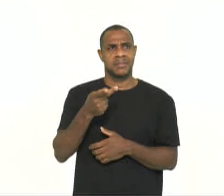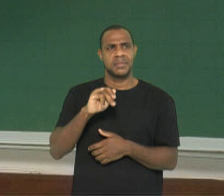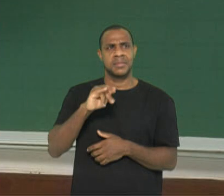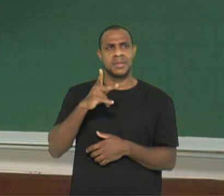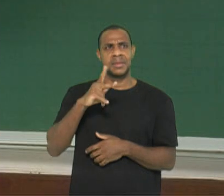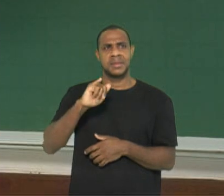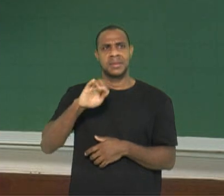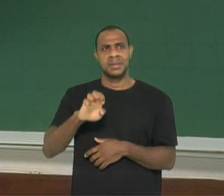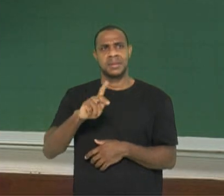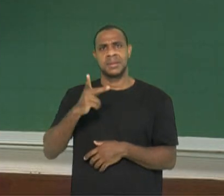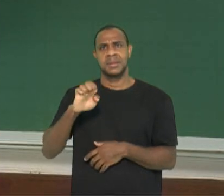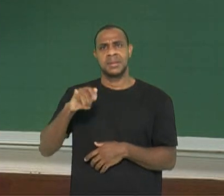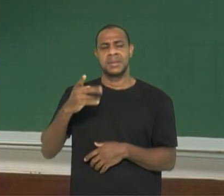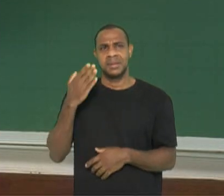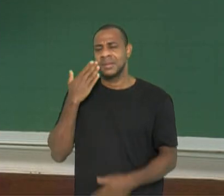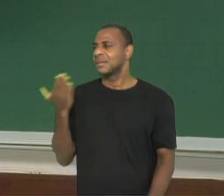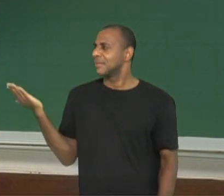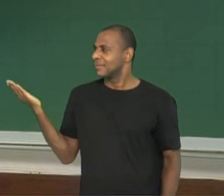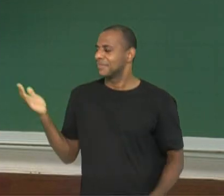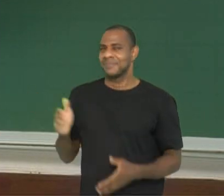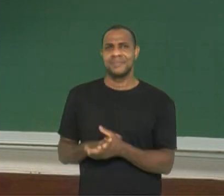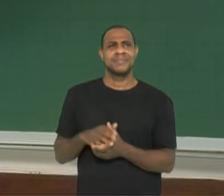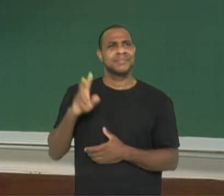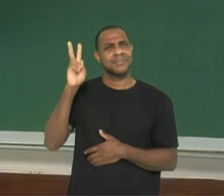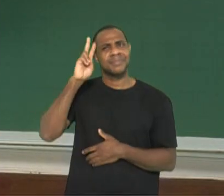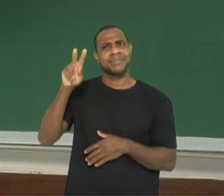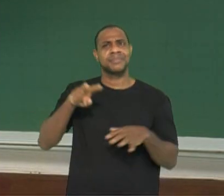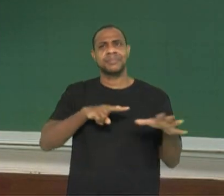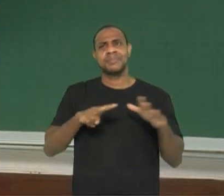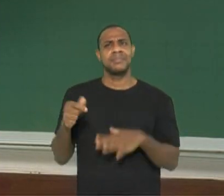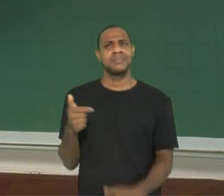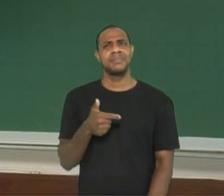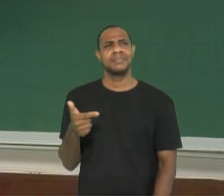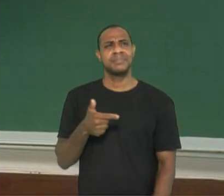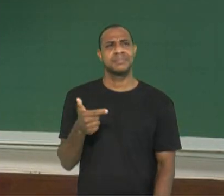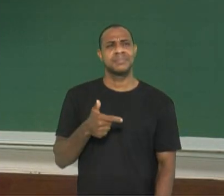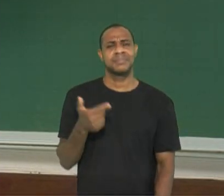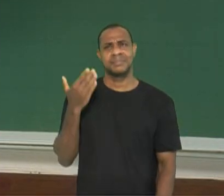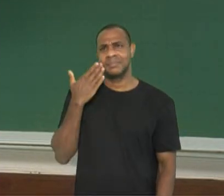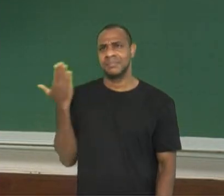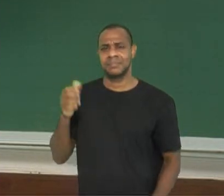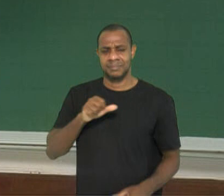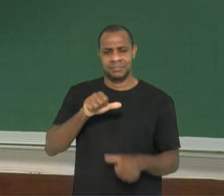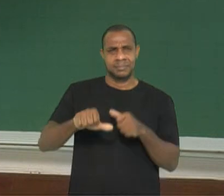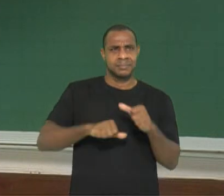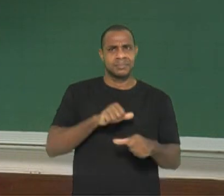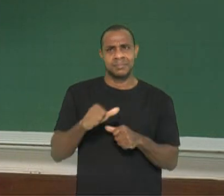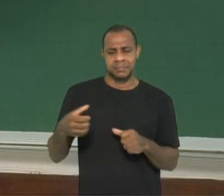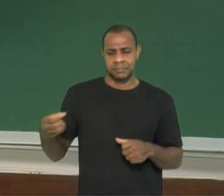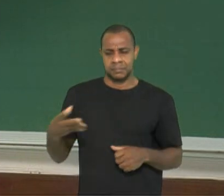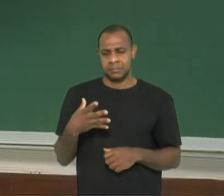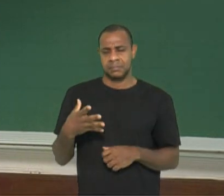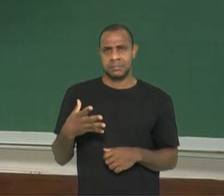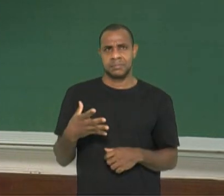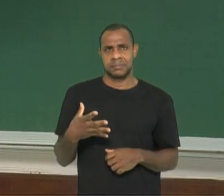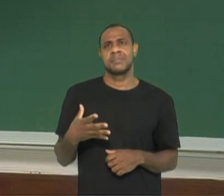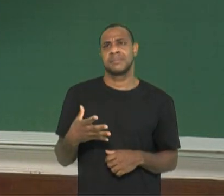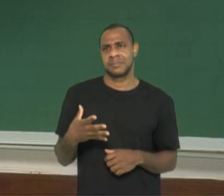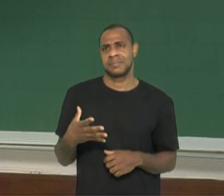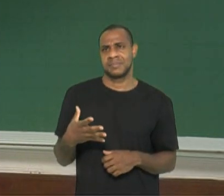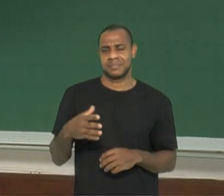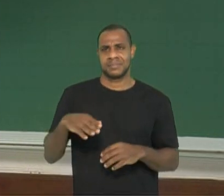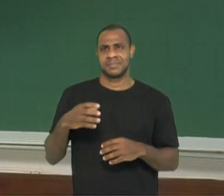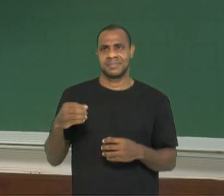gente falou sobre Semana de 22? Pegou uma arte, assimilou do estrangeiro e transformou numa arte nova? Iê, Iê, Iê, que